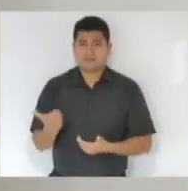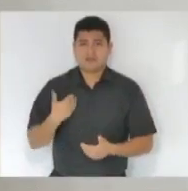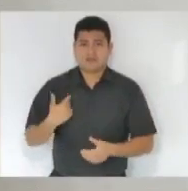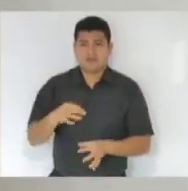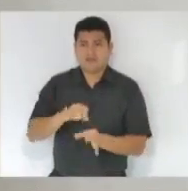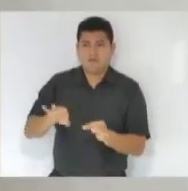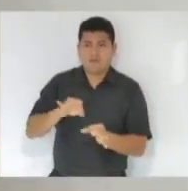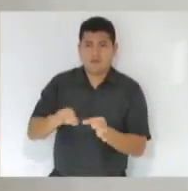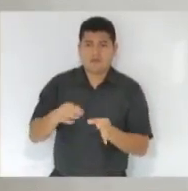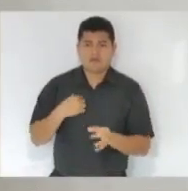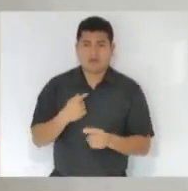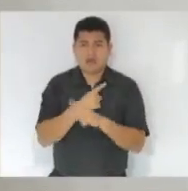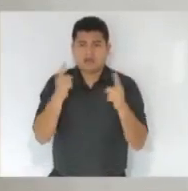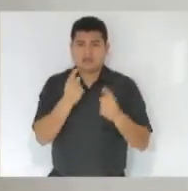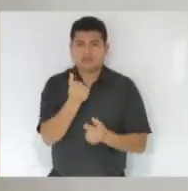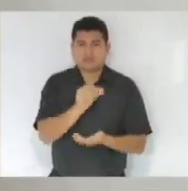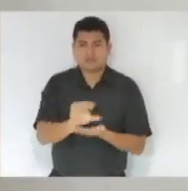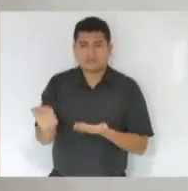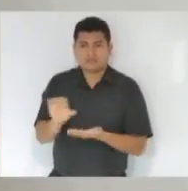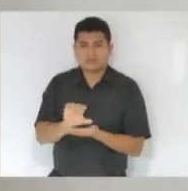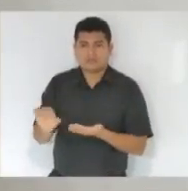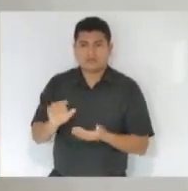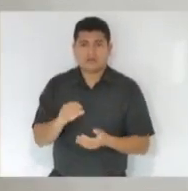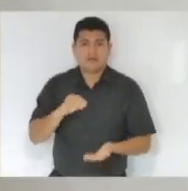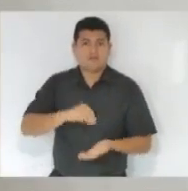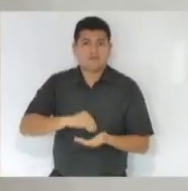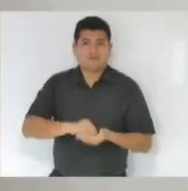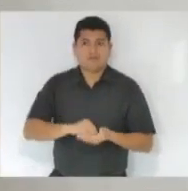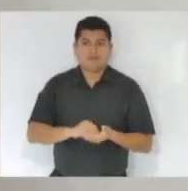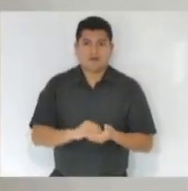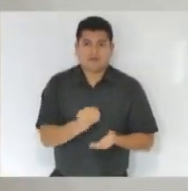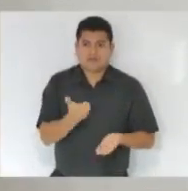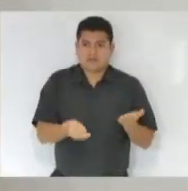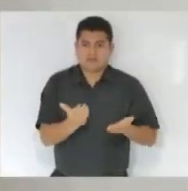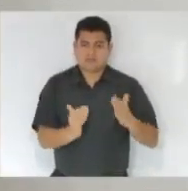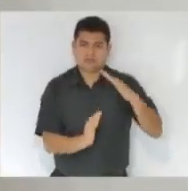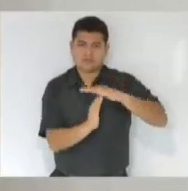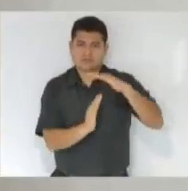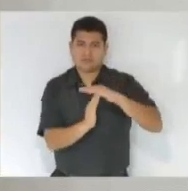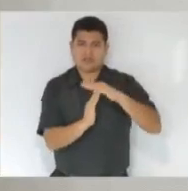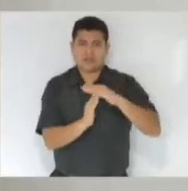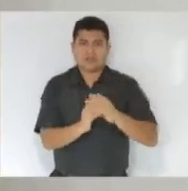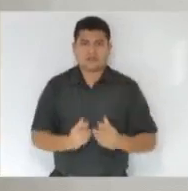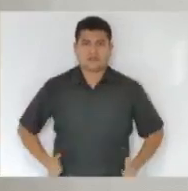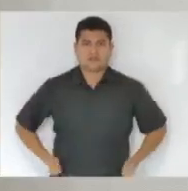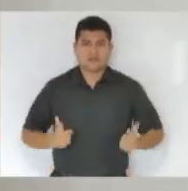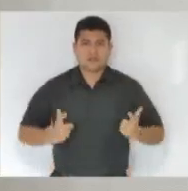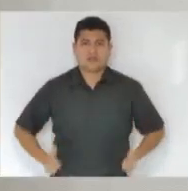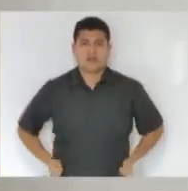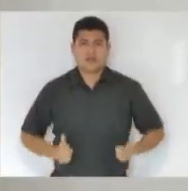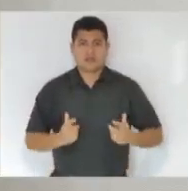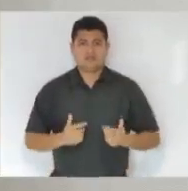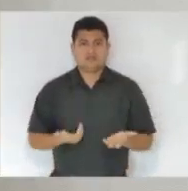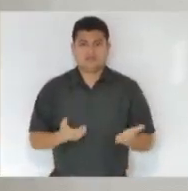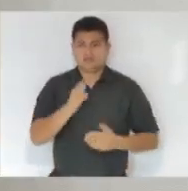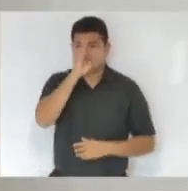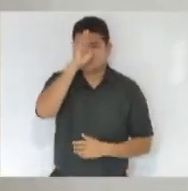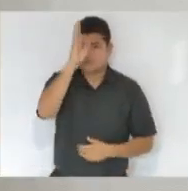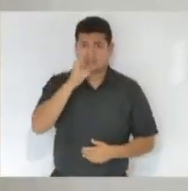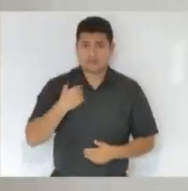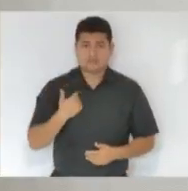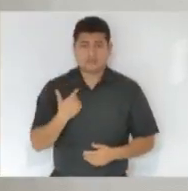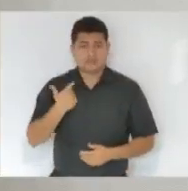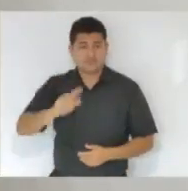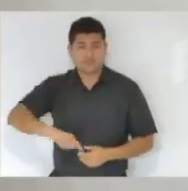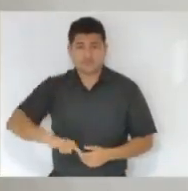lidando, por exemplo, com o teto de gastos ou sobre o que é prioridade para o Estado. Novamente, lidamos com os sintomas e não lidamos com as